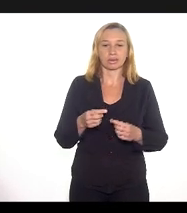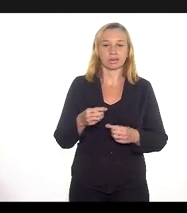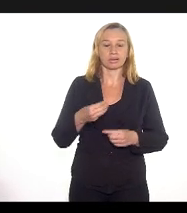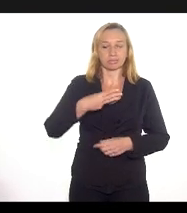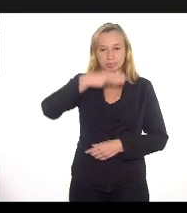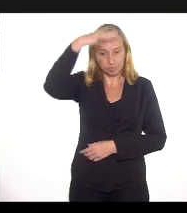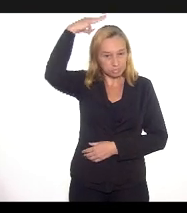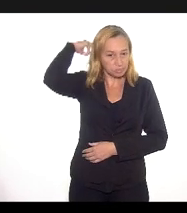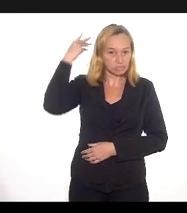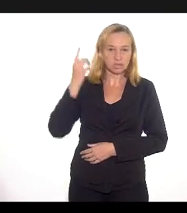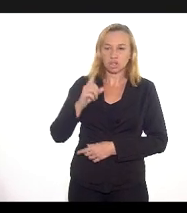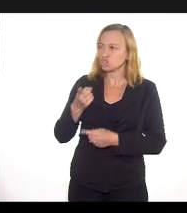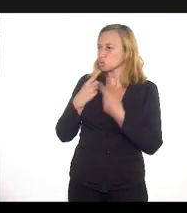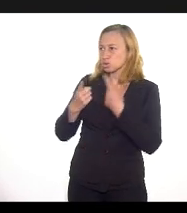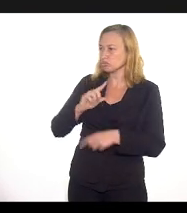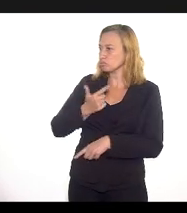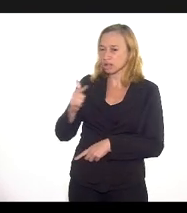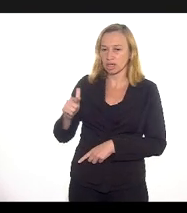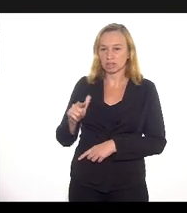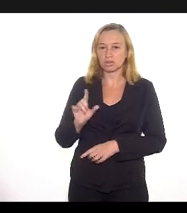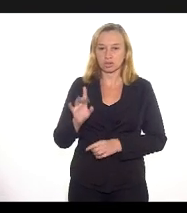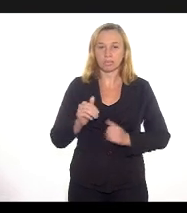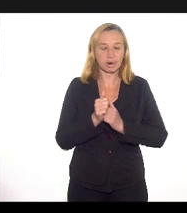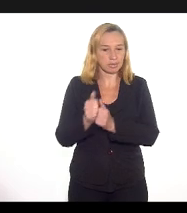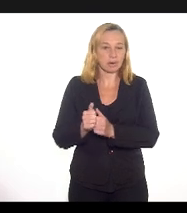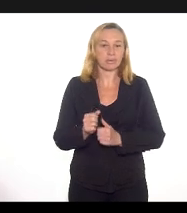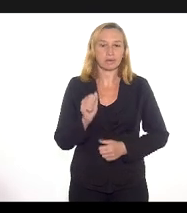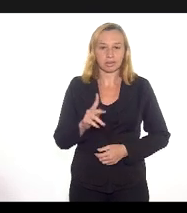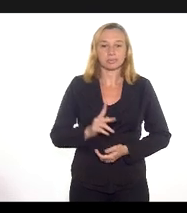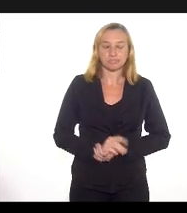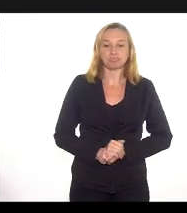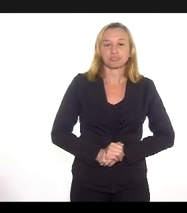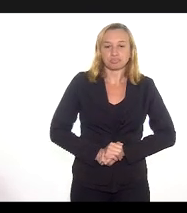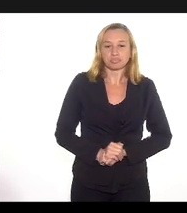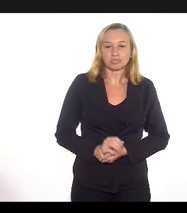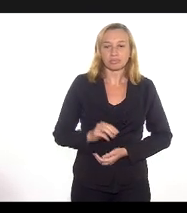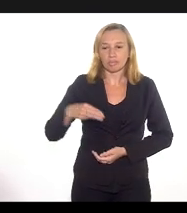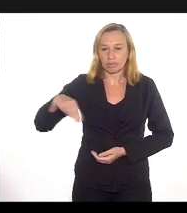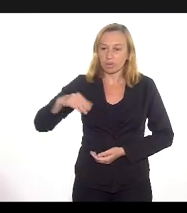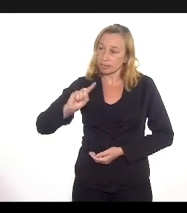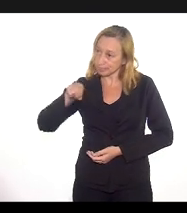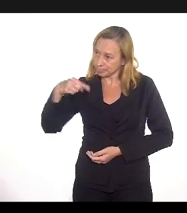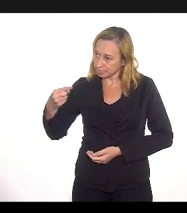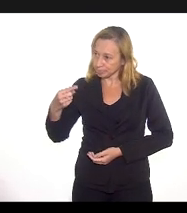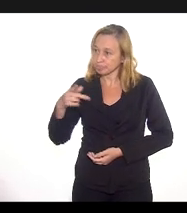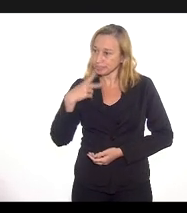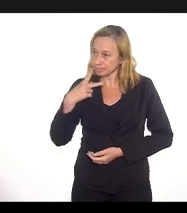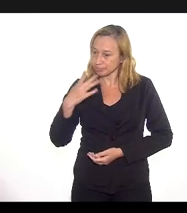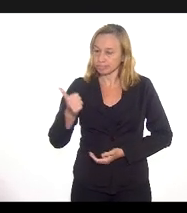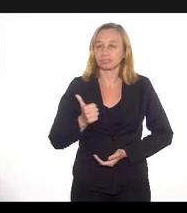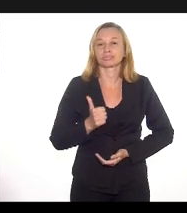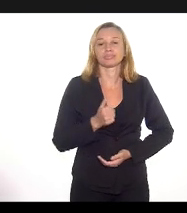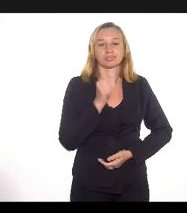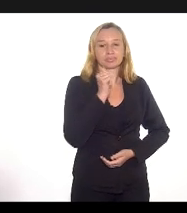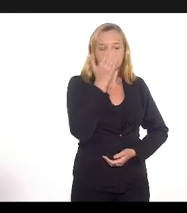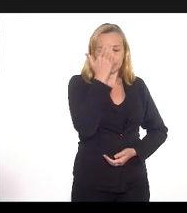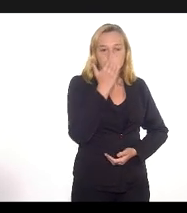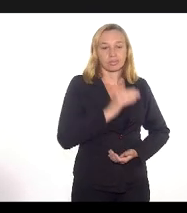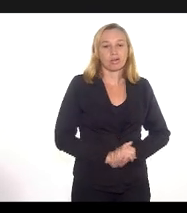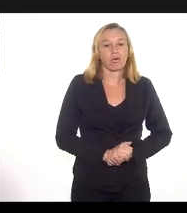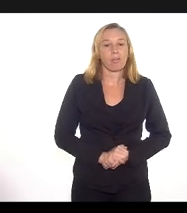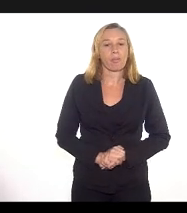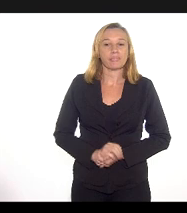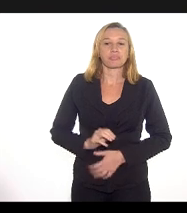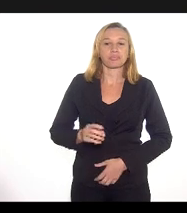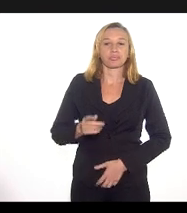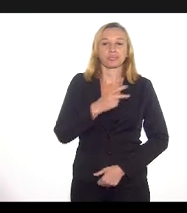Após, não tem discussão, é encaminhamento mesmo. Não, é para encaminhar, ok. Então, após o Carlos Minho, que Vossa Excelência poderá okay, usar a palavra. Obrigado.